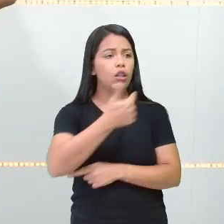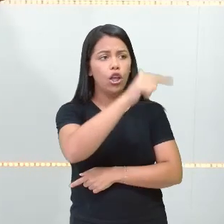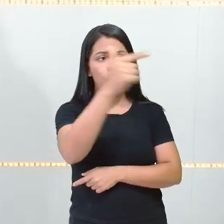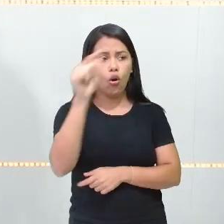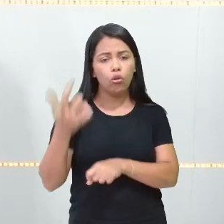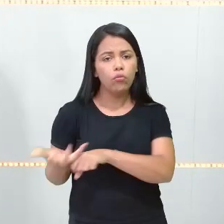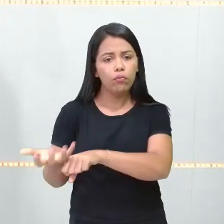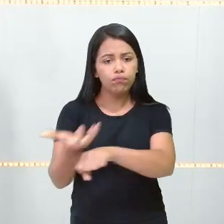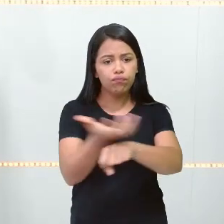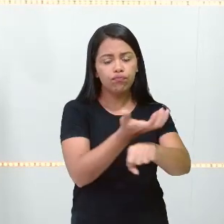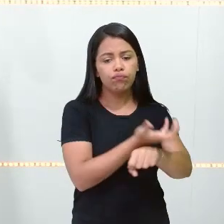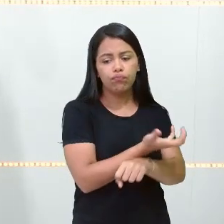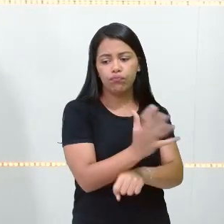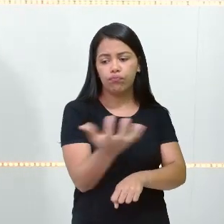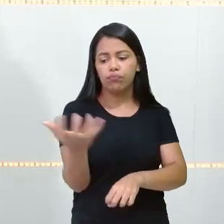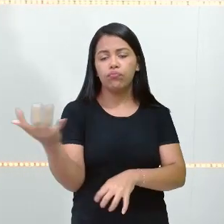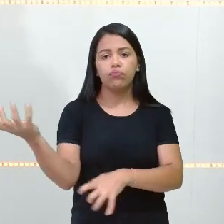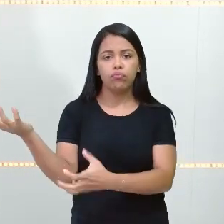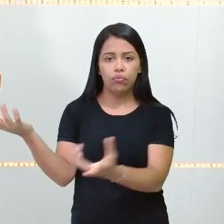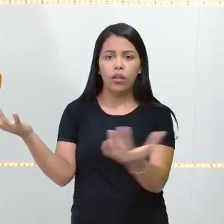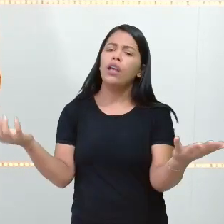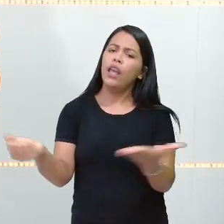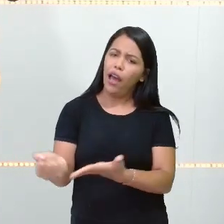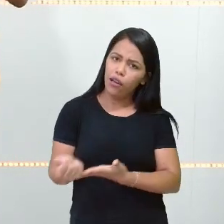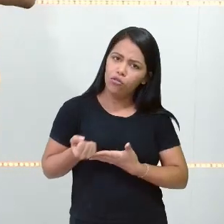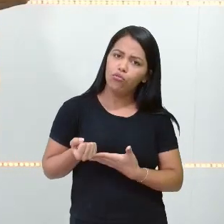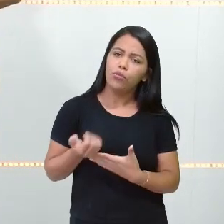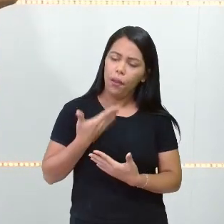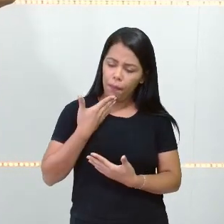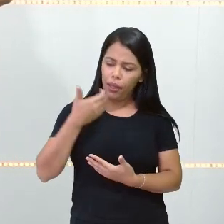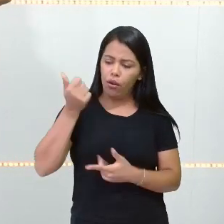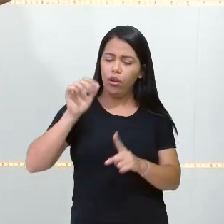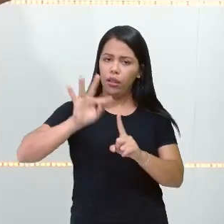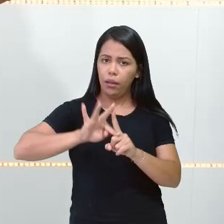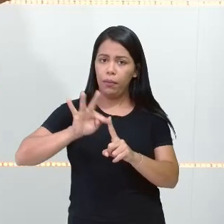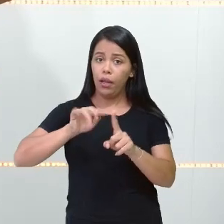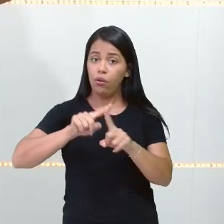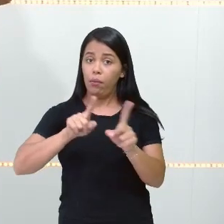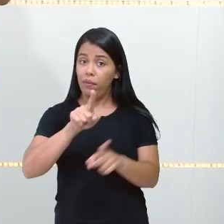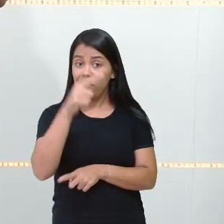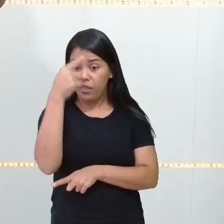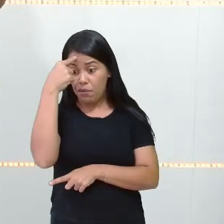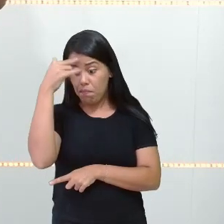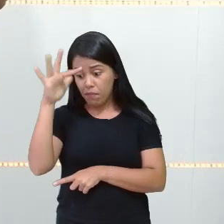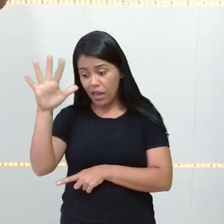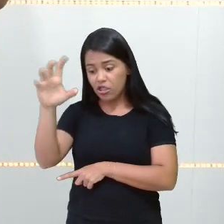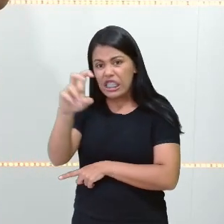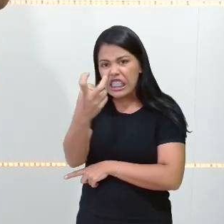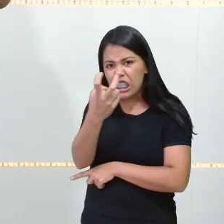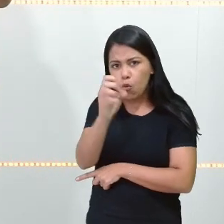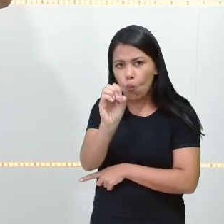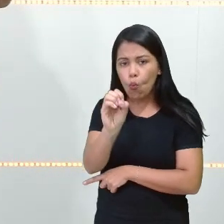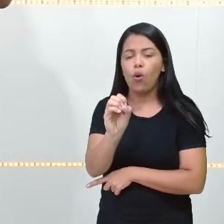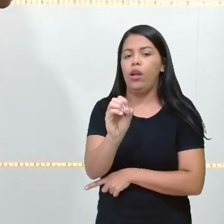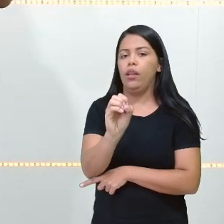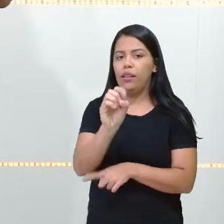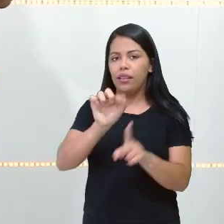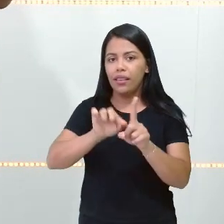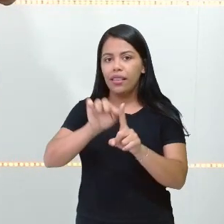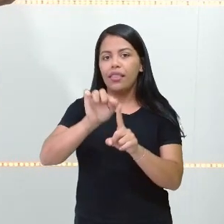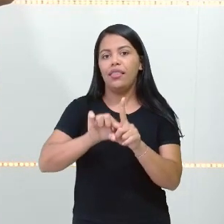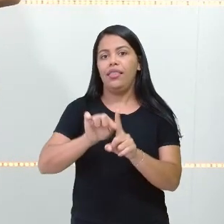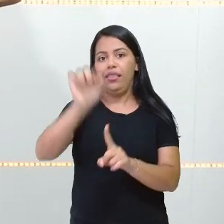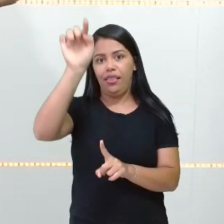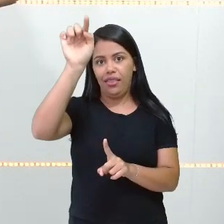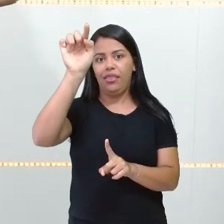Agora, imagine chegar a 50 graus. Gente, se 38 graus a gente já fica morrendo